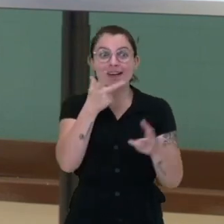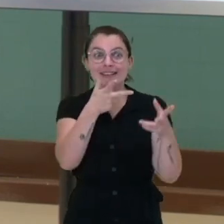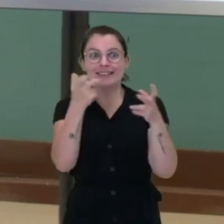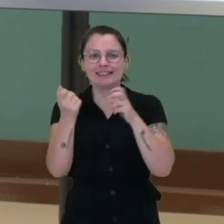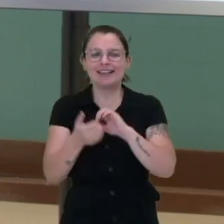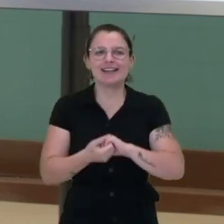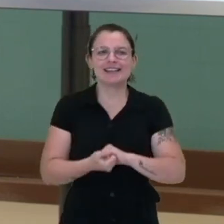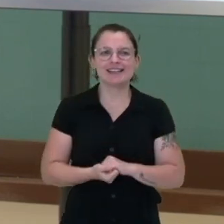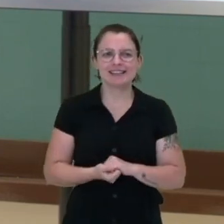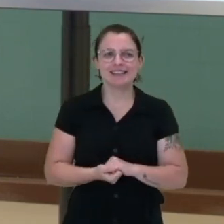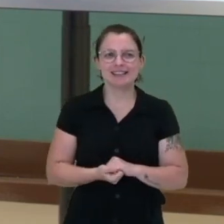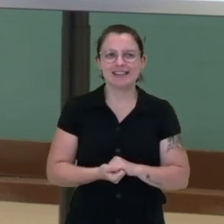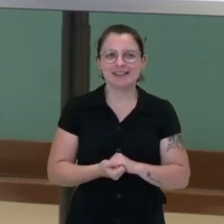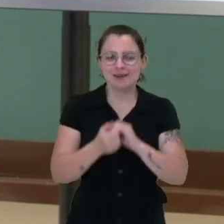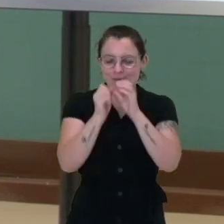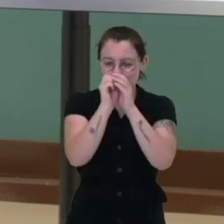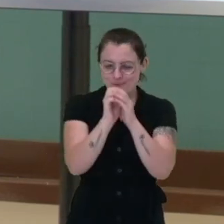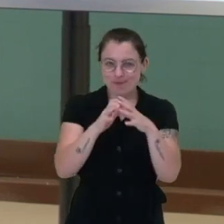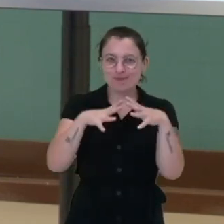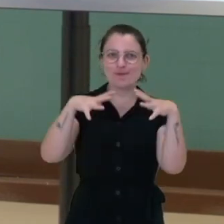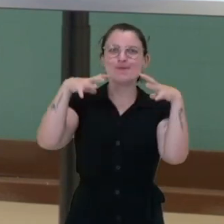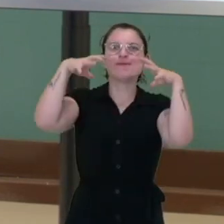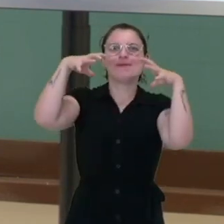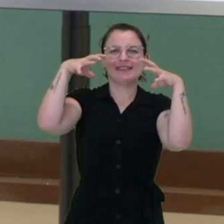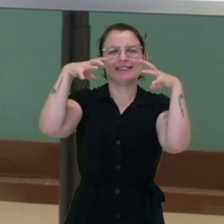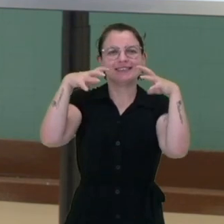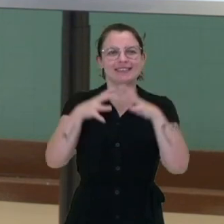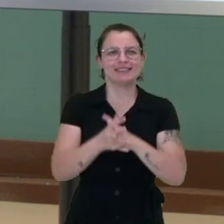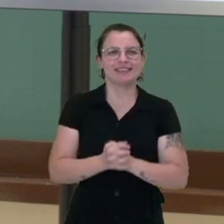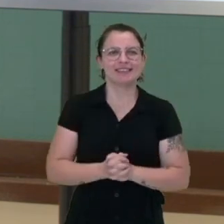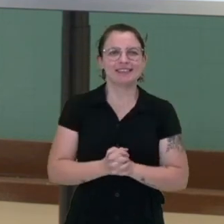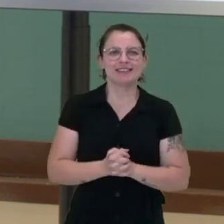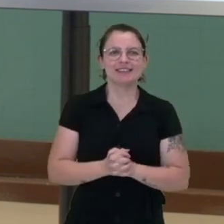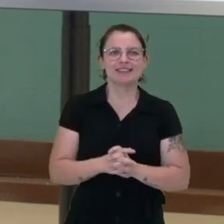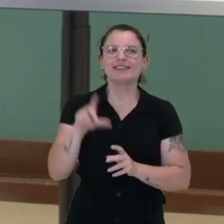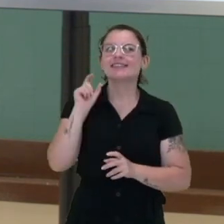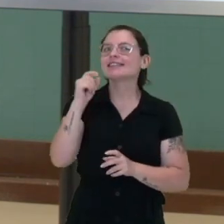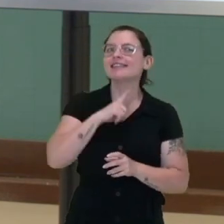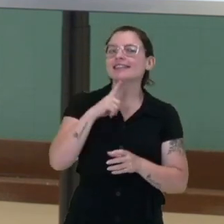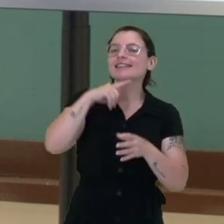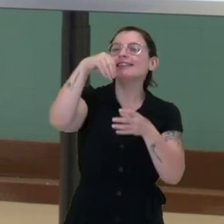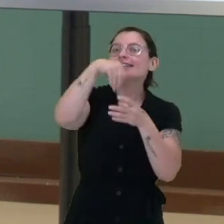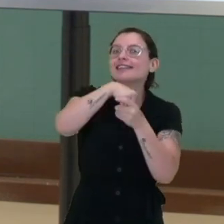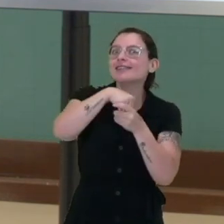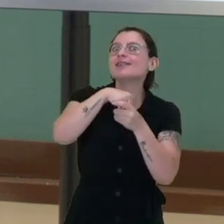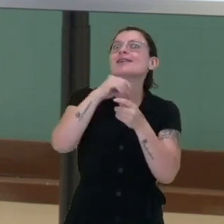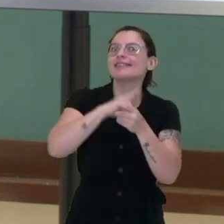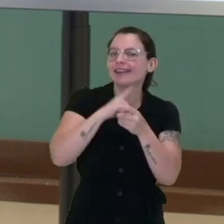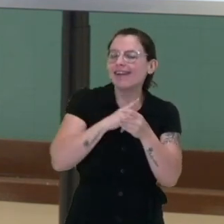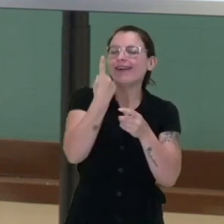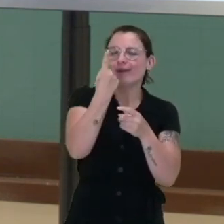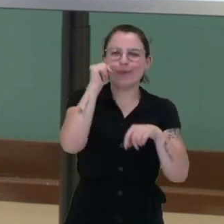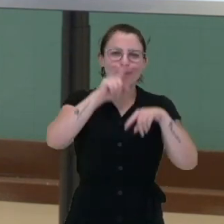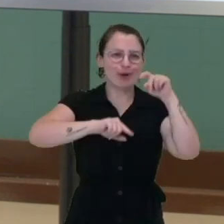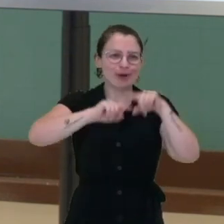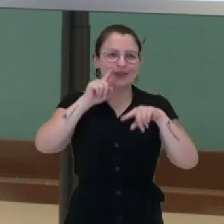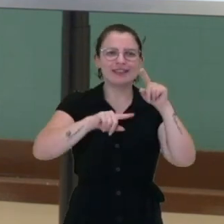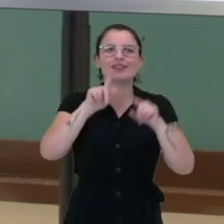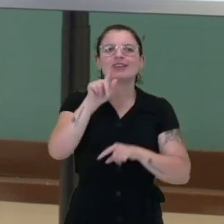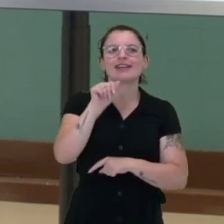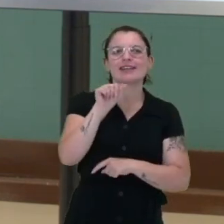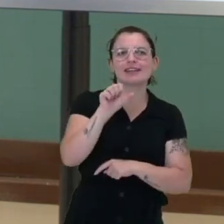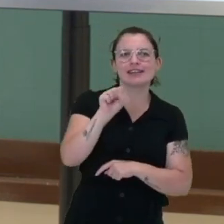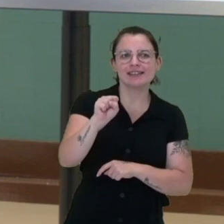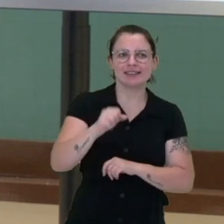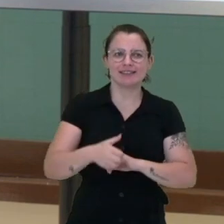Resultou nessa bexiga que encheu bastante. O que eu tenho dentro dela? Um produto. Eu tenho um gás.